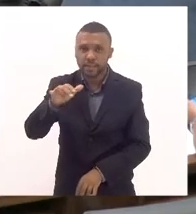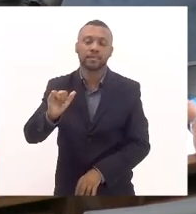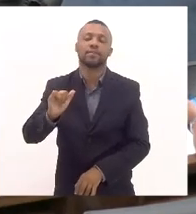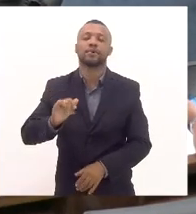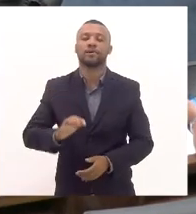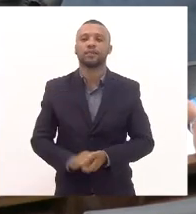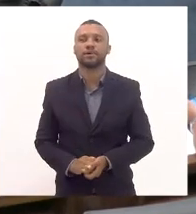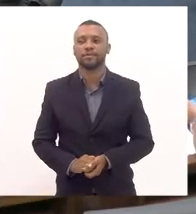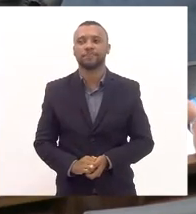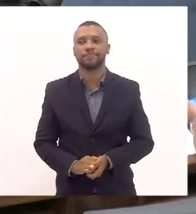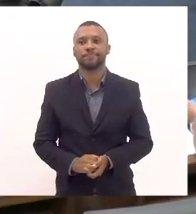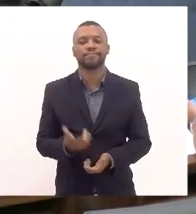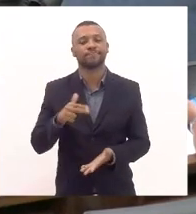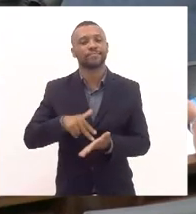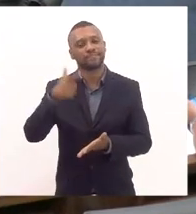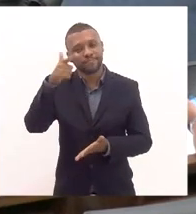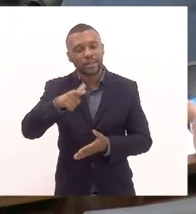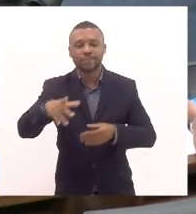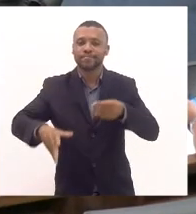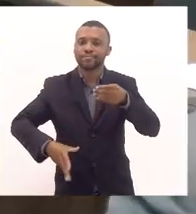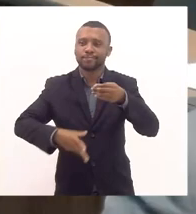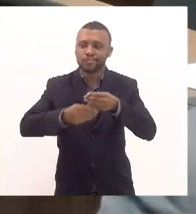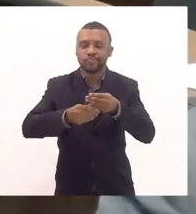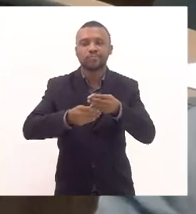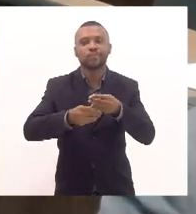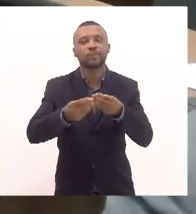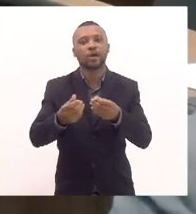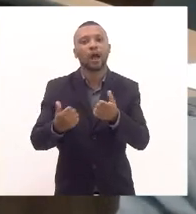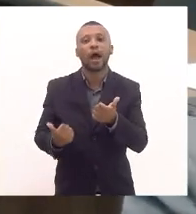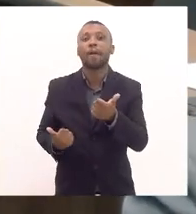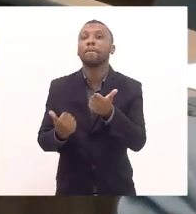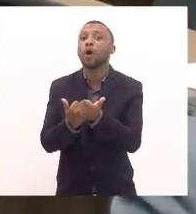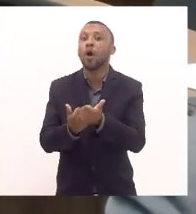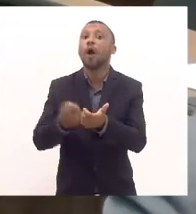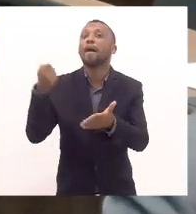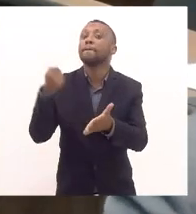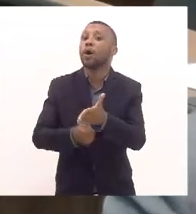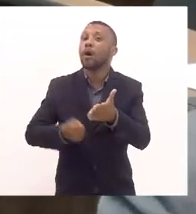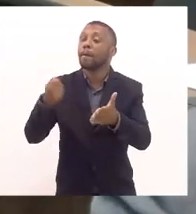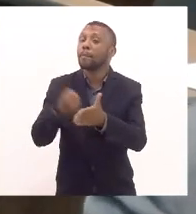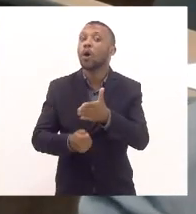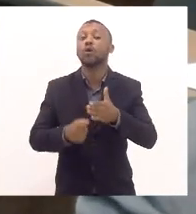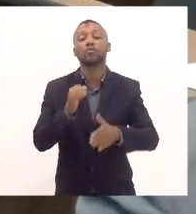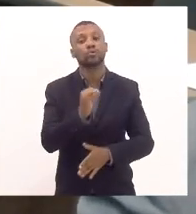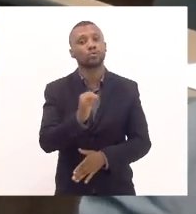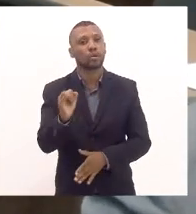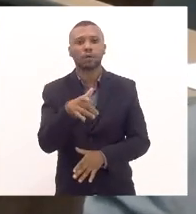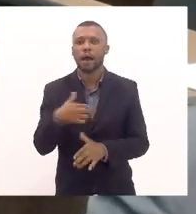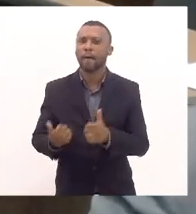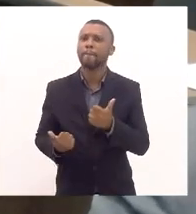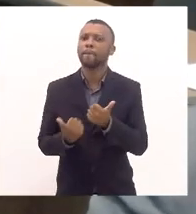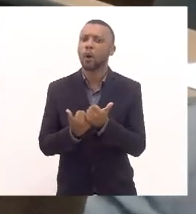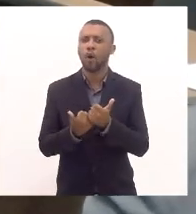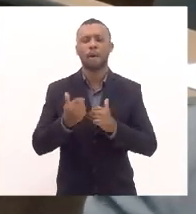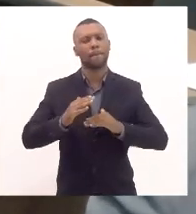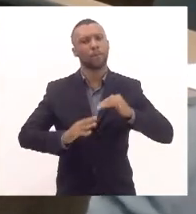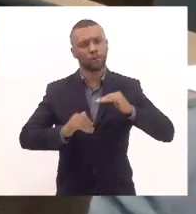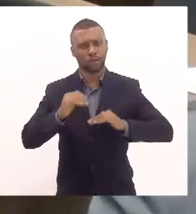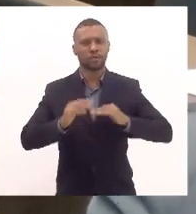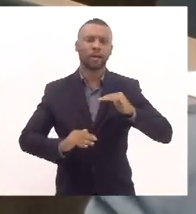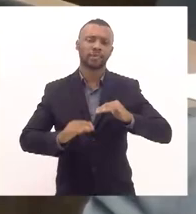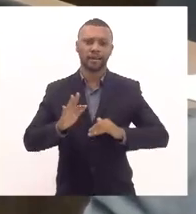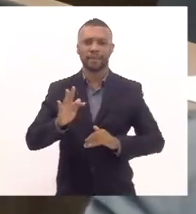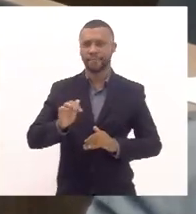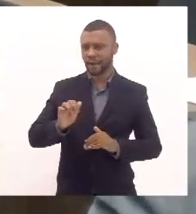E mais uma vez aí retirar nosso apoio à luta dos instrutores nossa luta nossa coisa toda a luta dos profissionais da